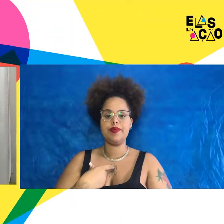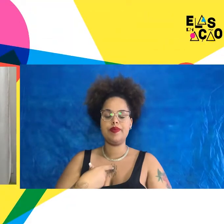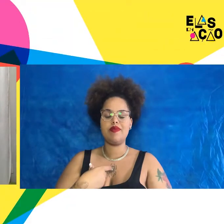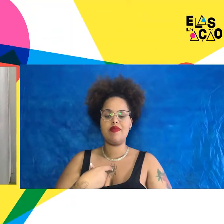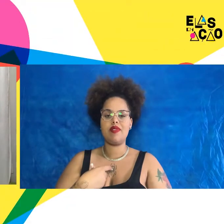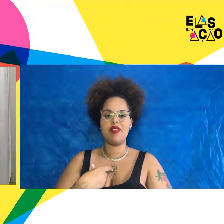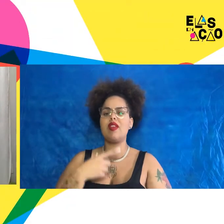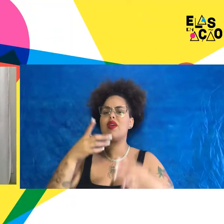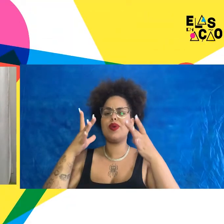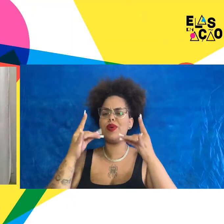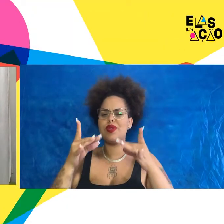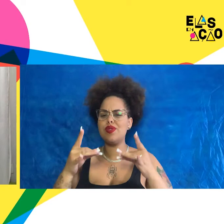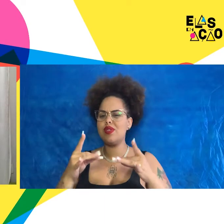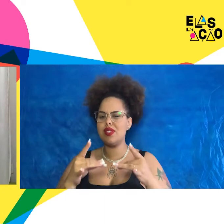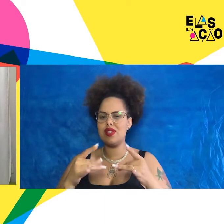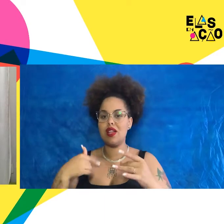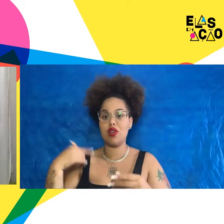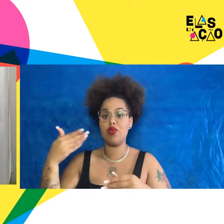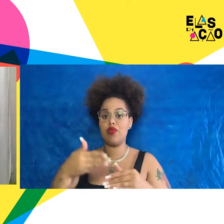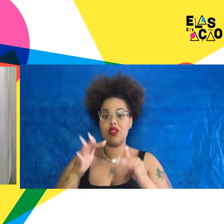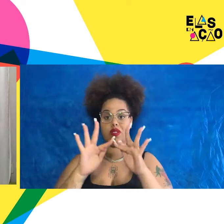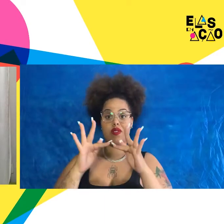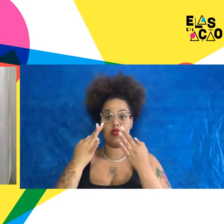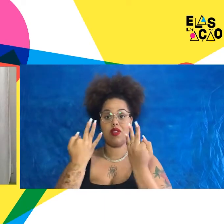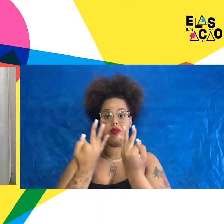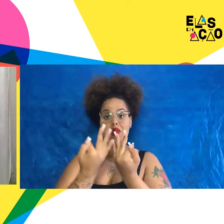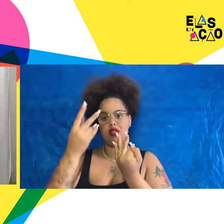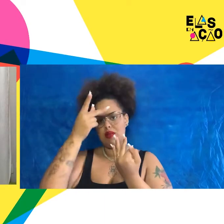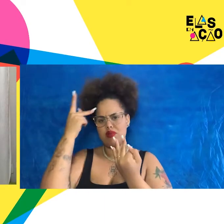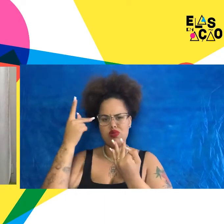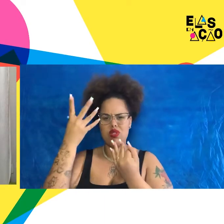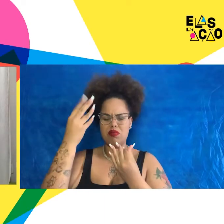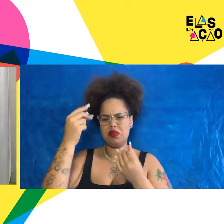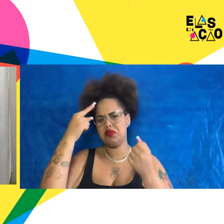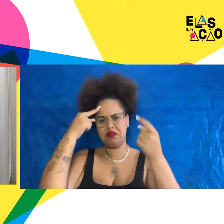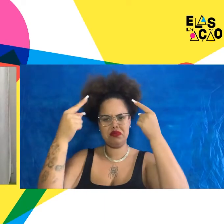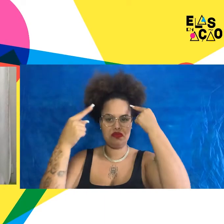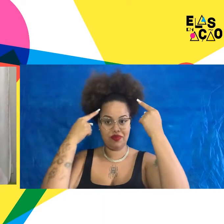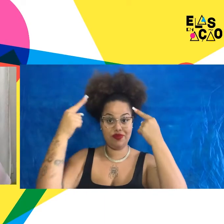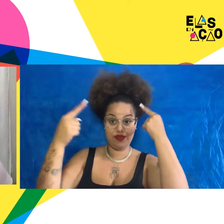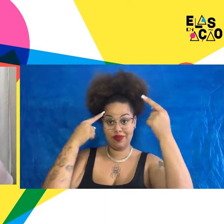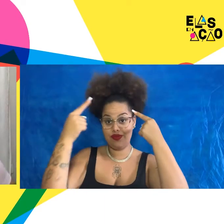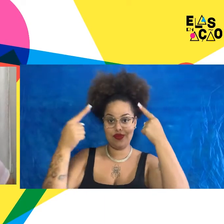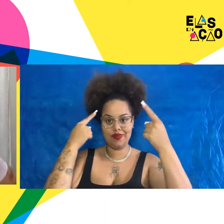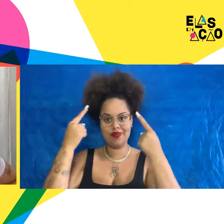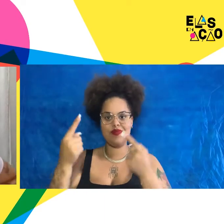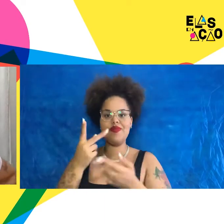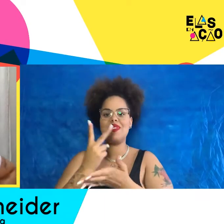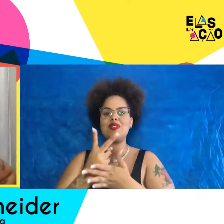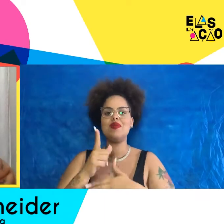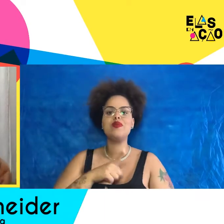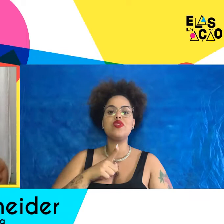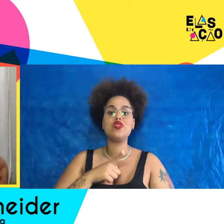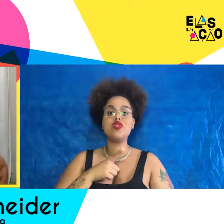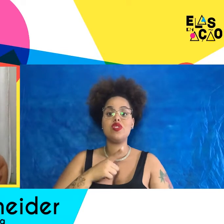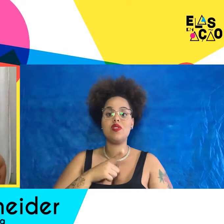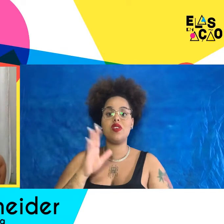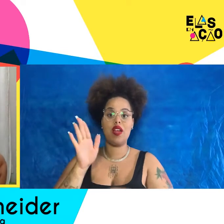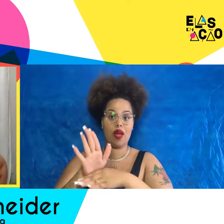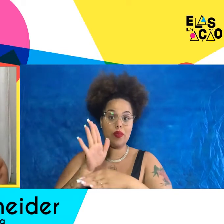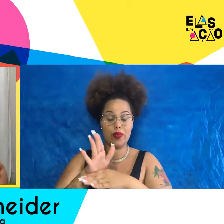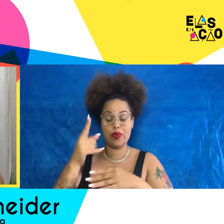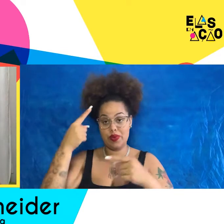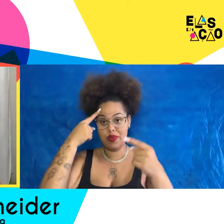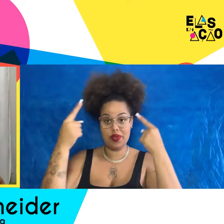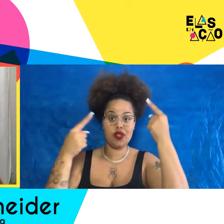Para contextualizar um pouco, eu vim de uma família de pessoas criativas, então sempre tive esse apoio